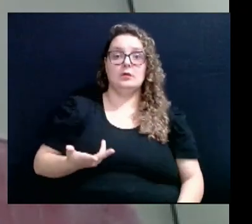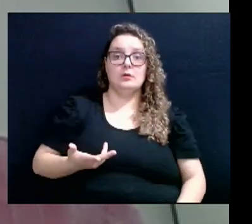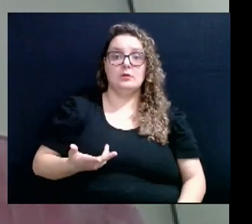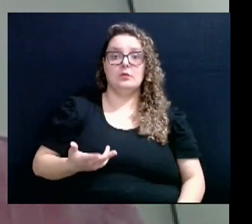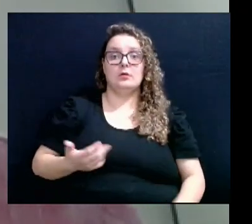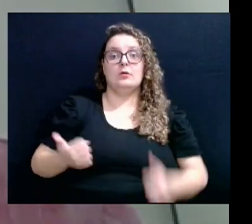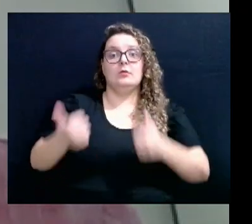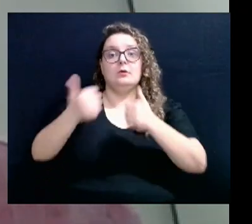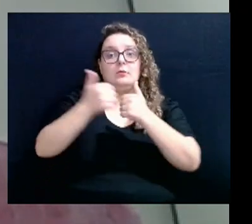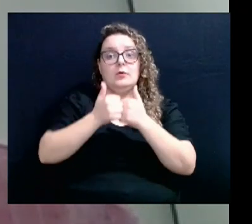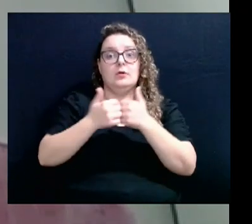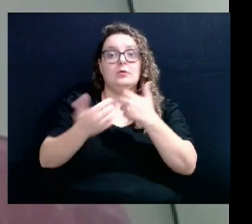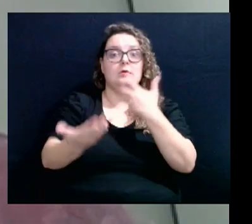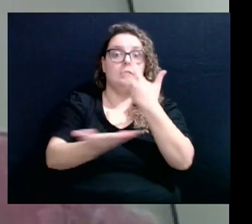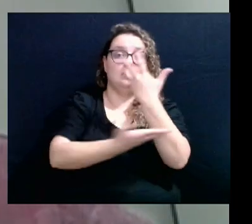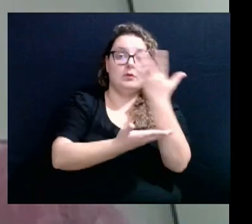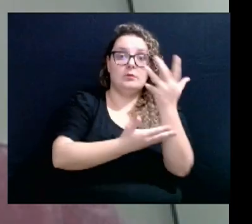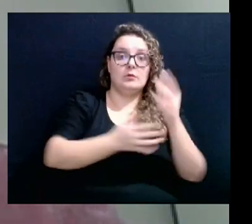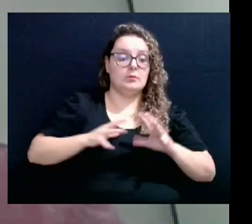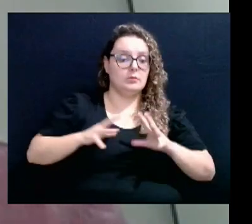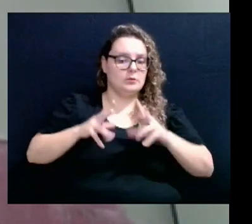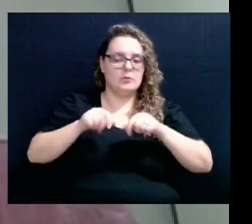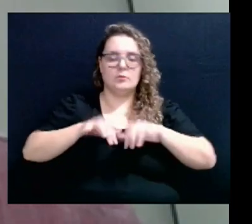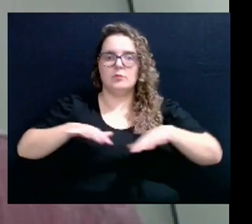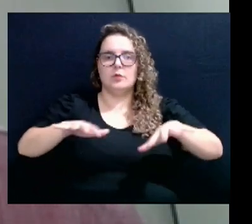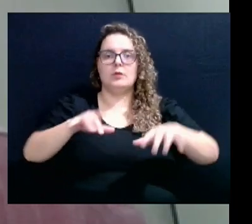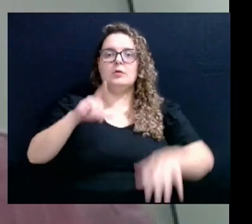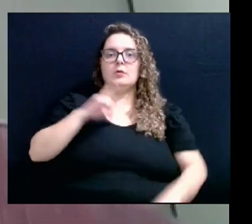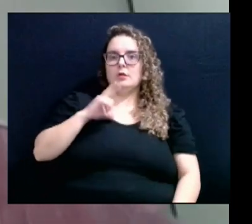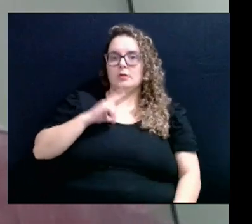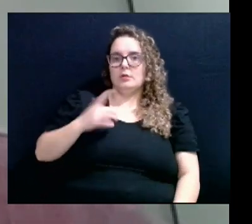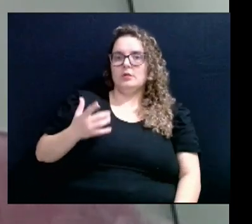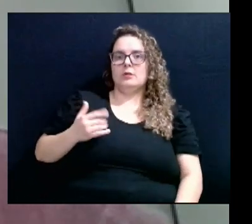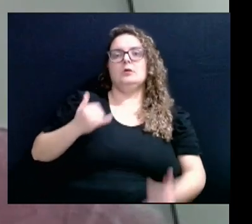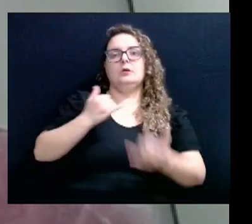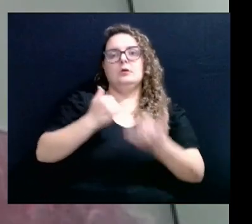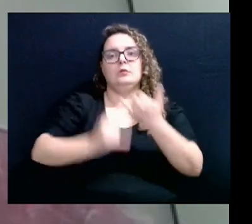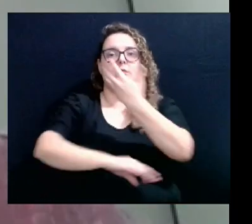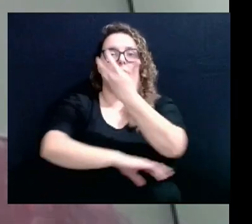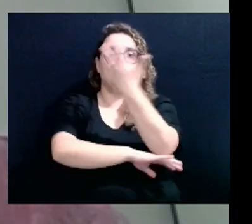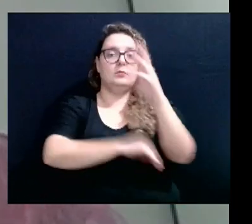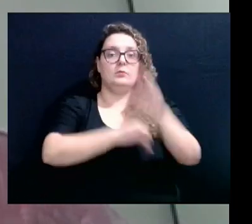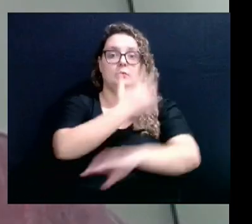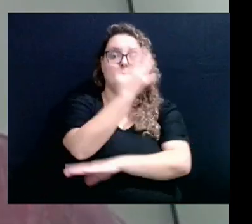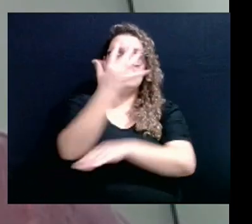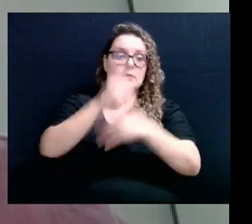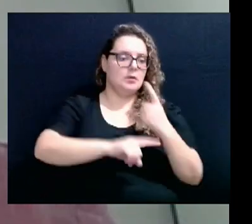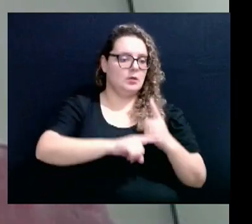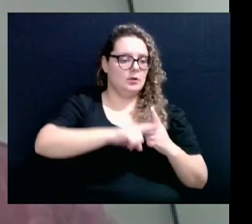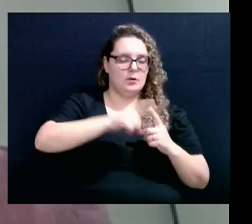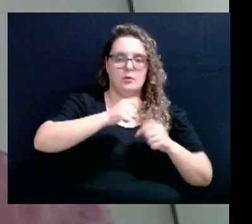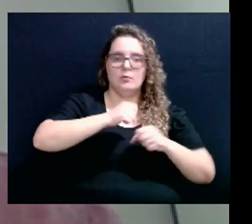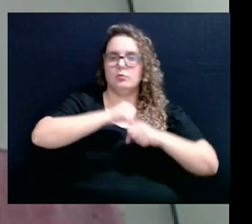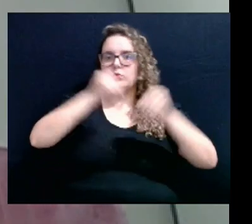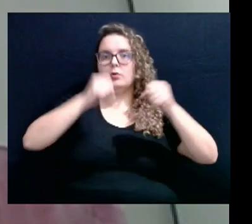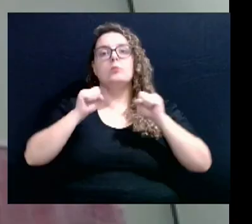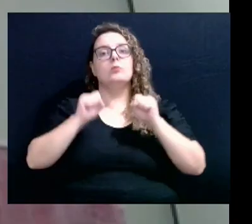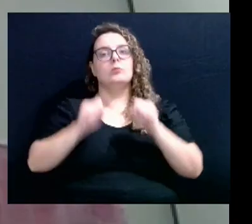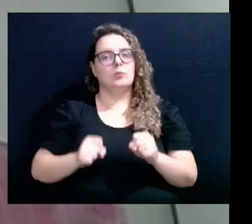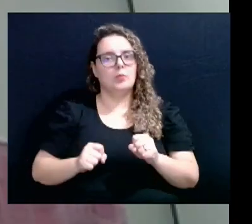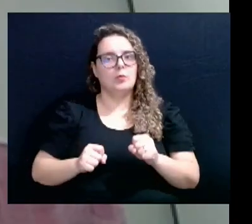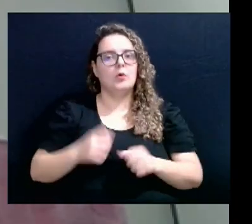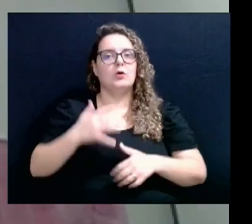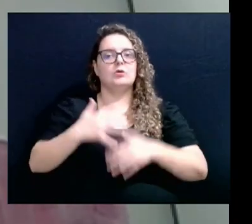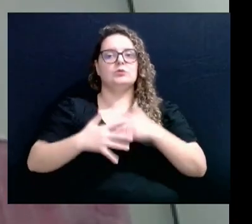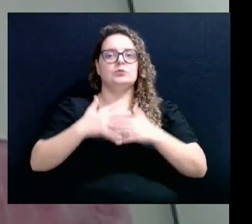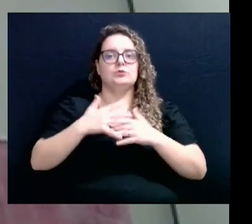desmatamento em massa. Então, mesmo que a gente ainda tenha partes da floresta, temperaturas extremas muito elevadas podem inibir, por uma questão